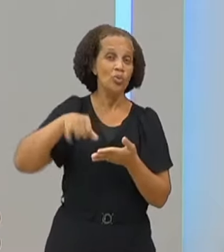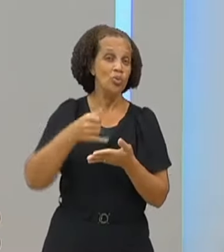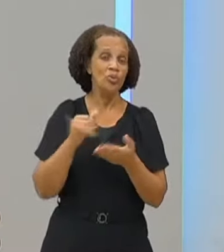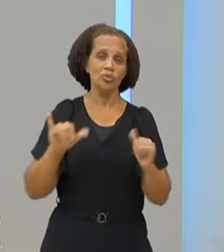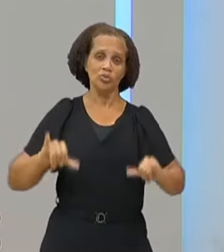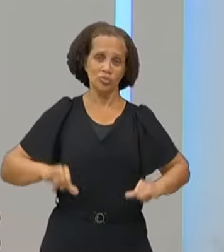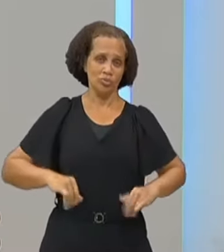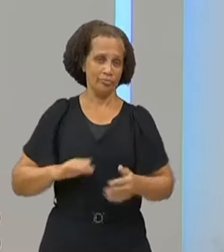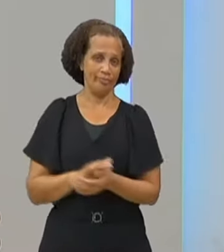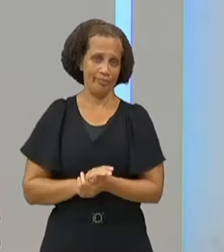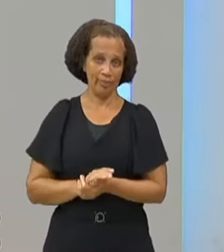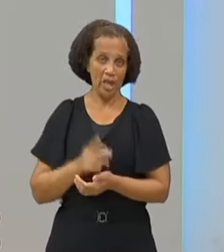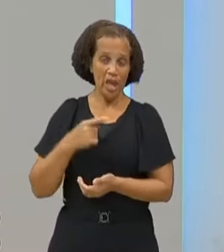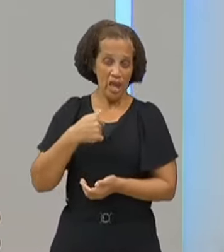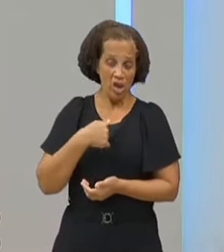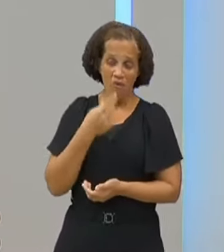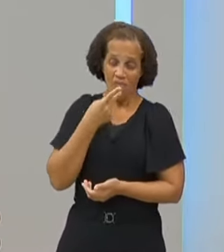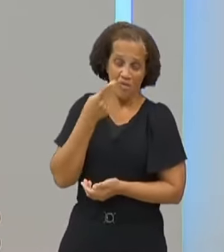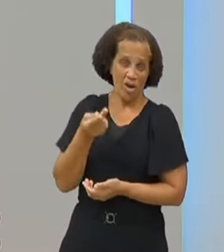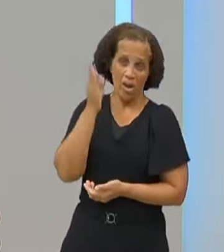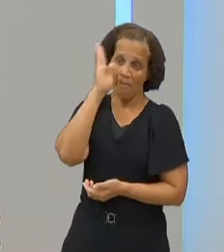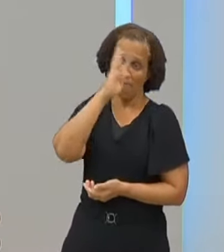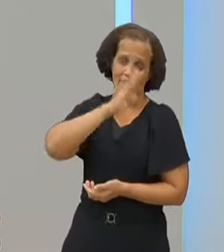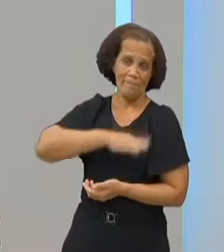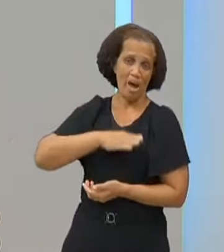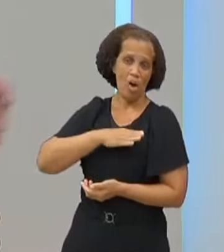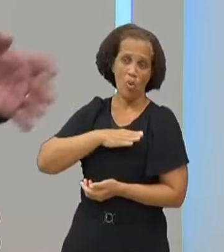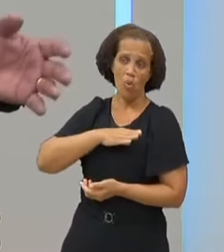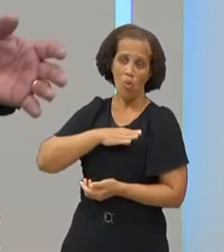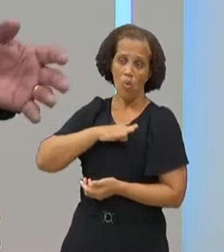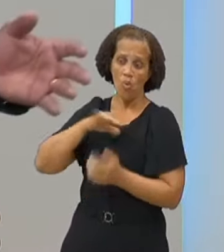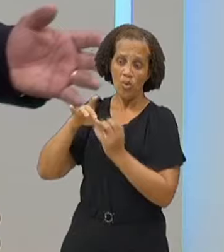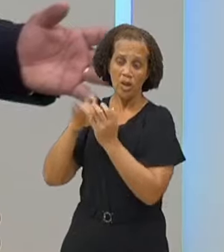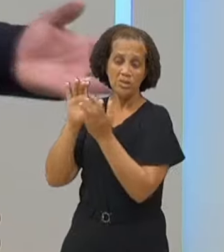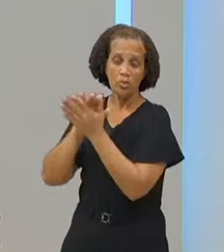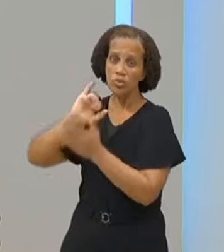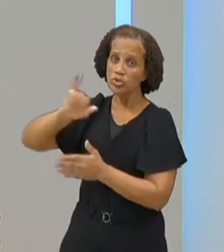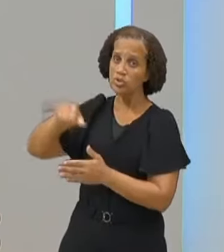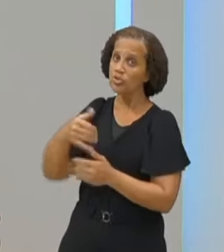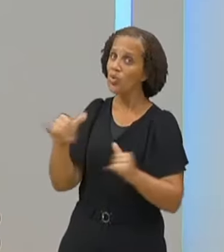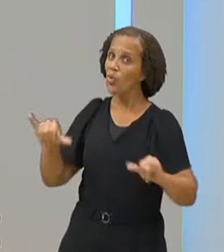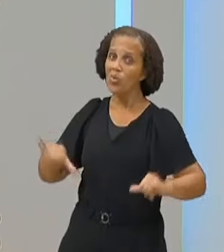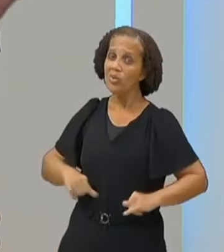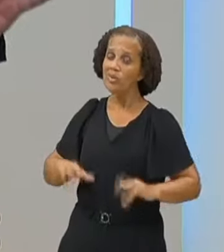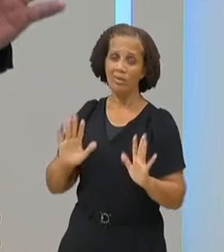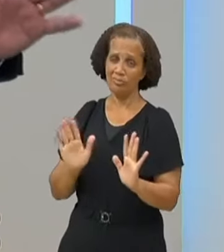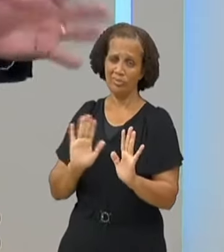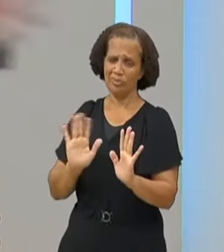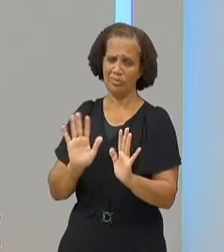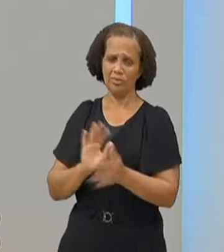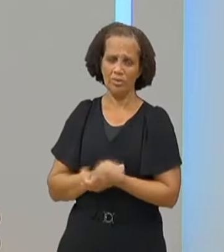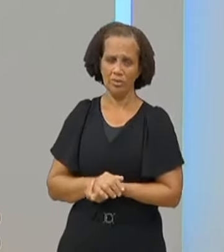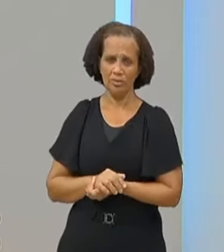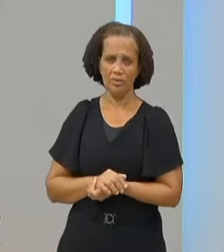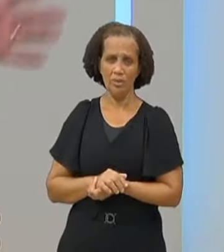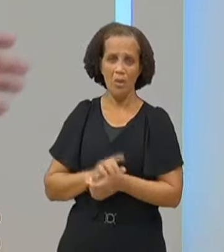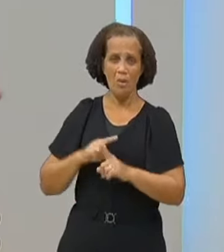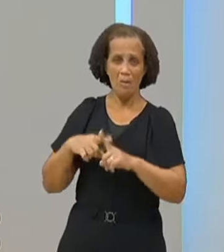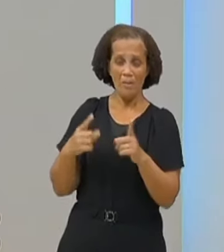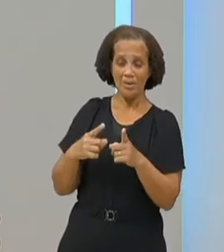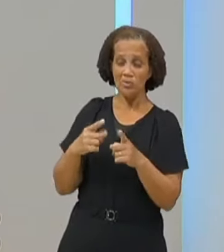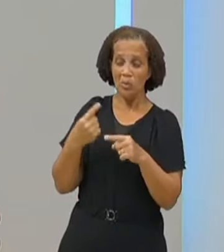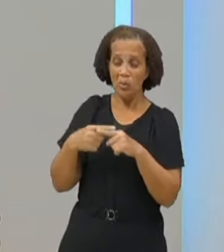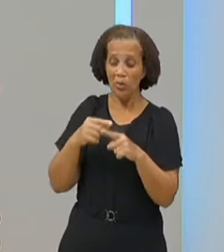vou criticá-la, porque vendo o esposo na situação que ficou, porque para terminar a prova, até a saúde